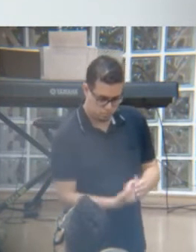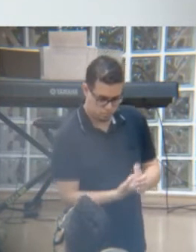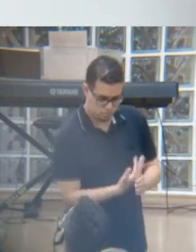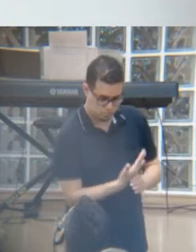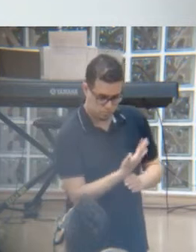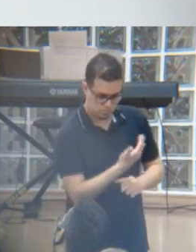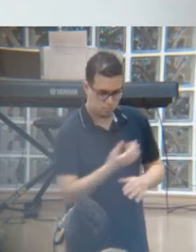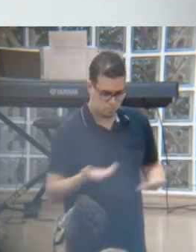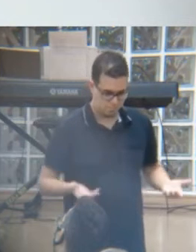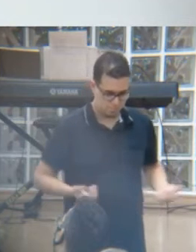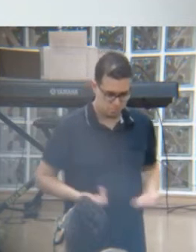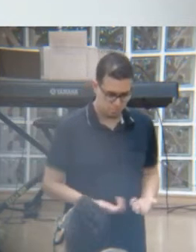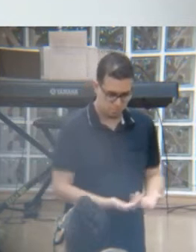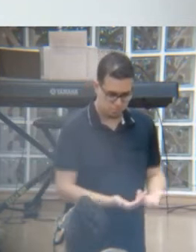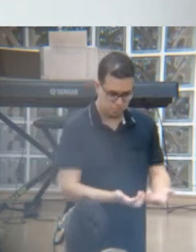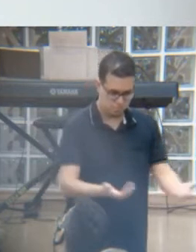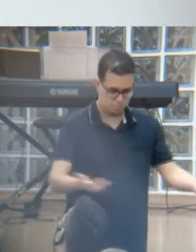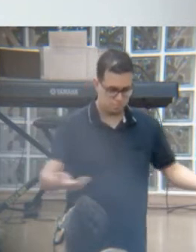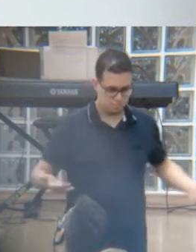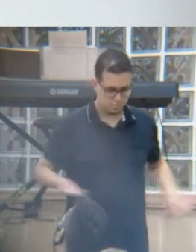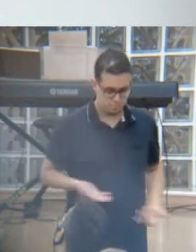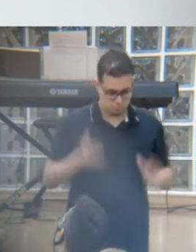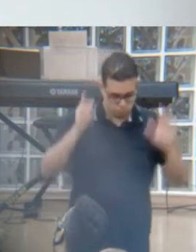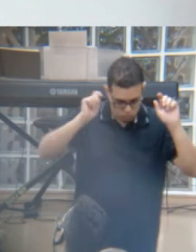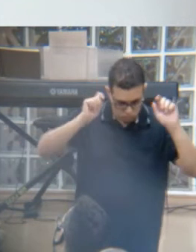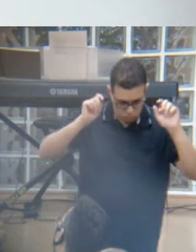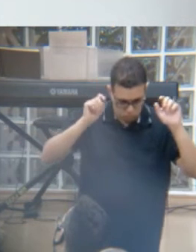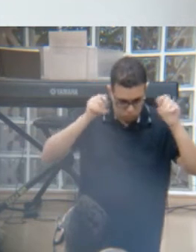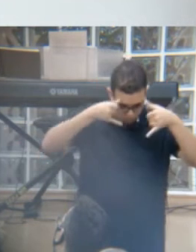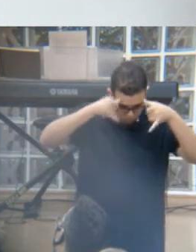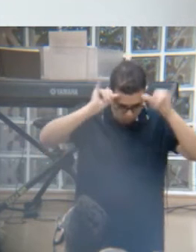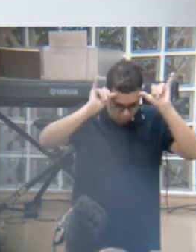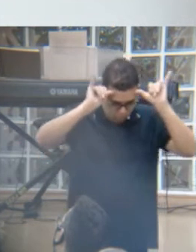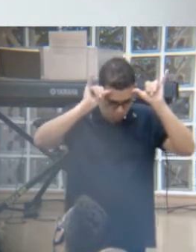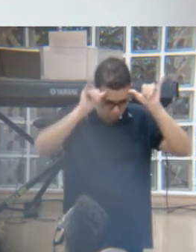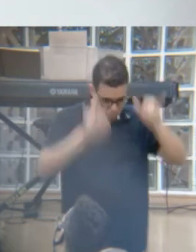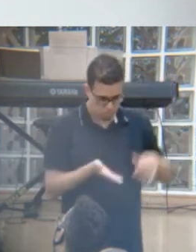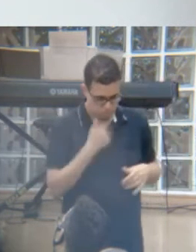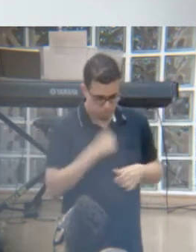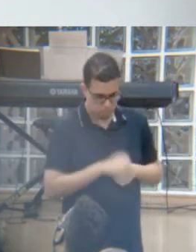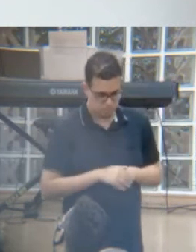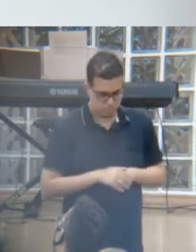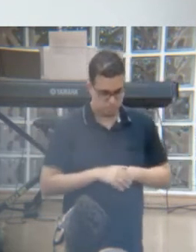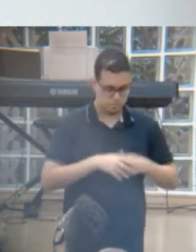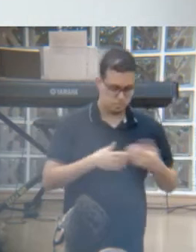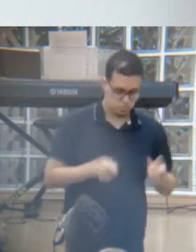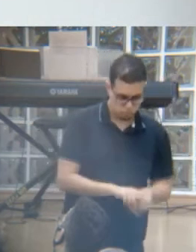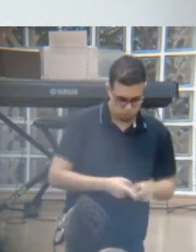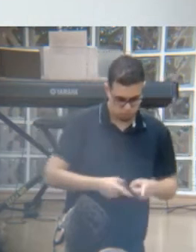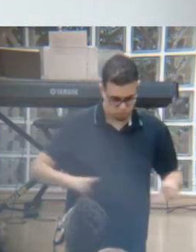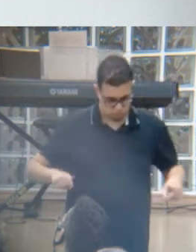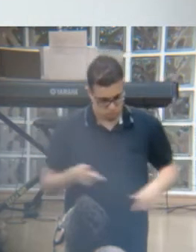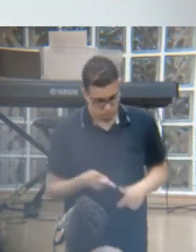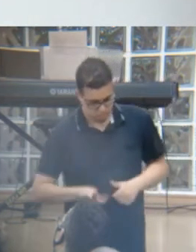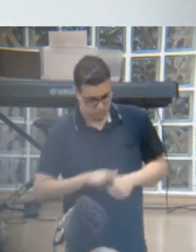relva cresceu, alimentou o gado, fizeram churrasco de novo. Né? Então,